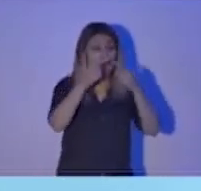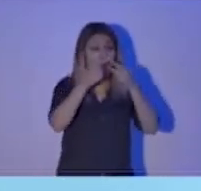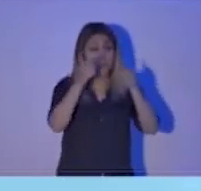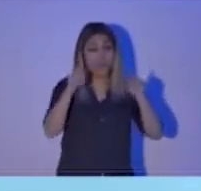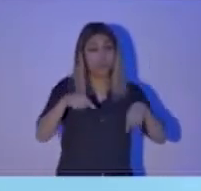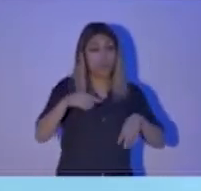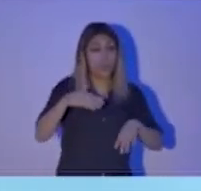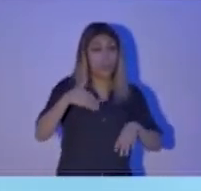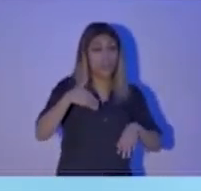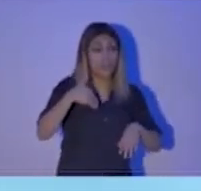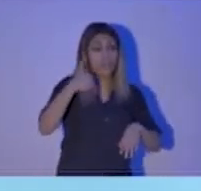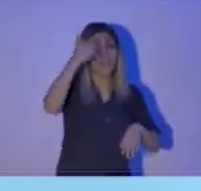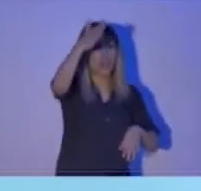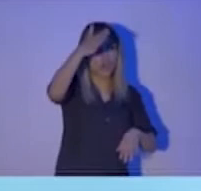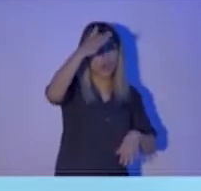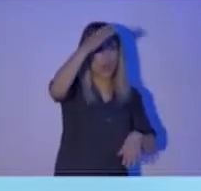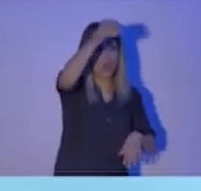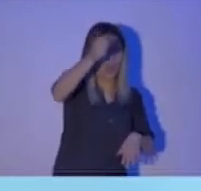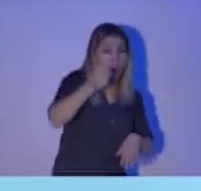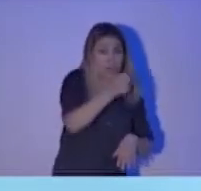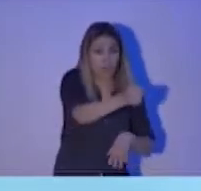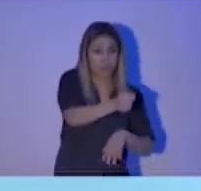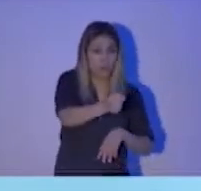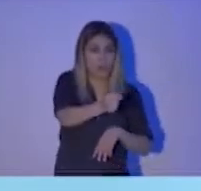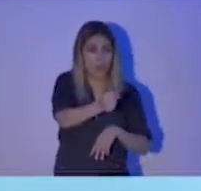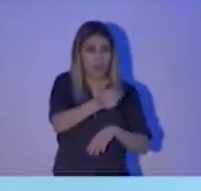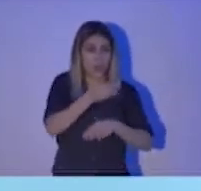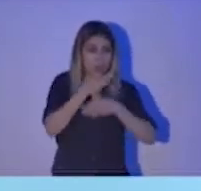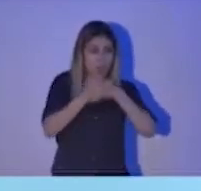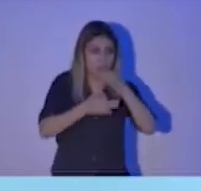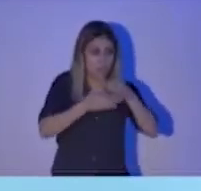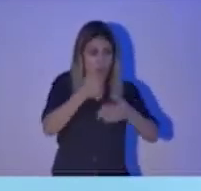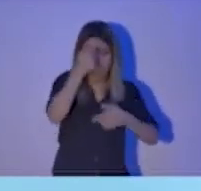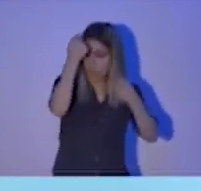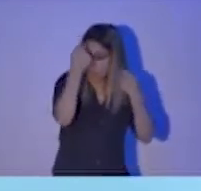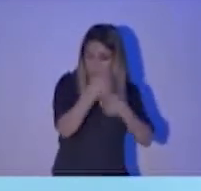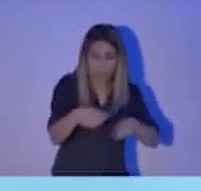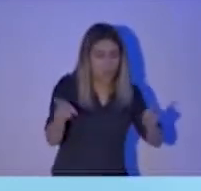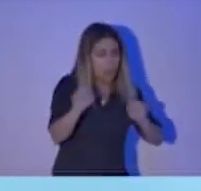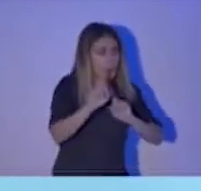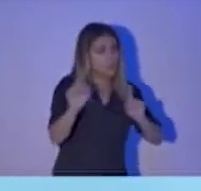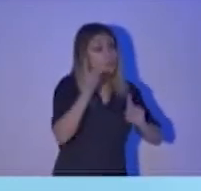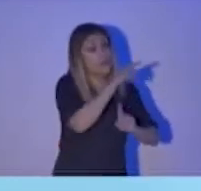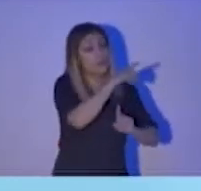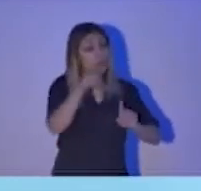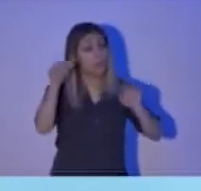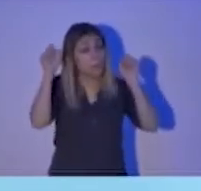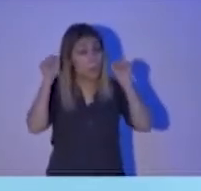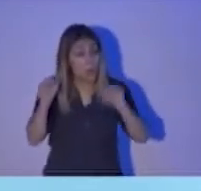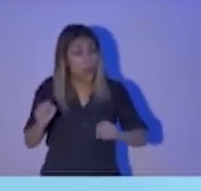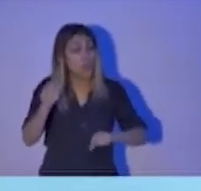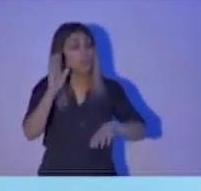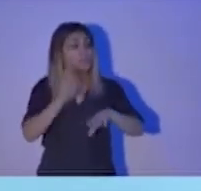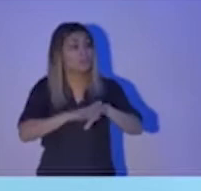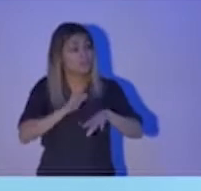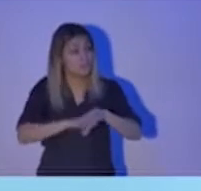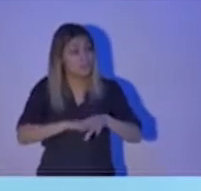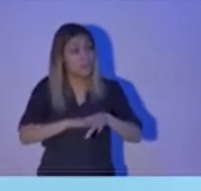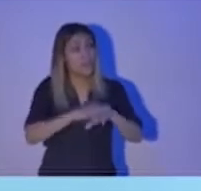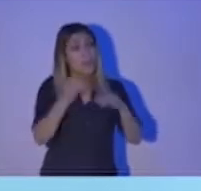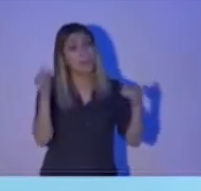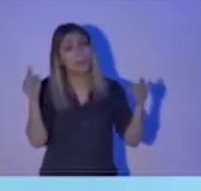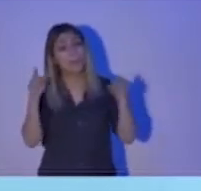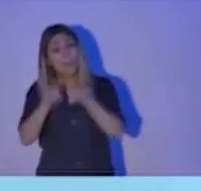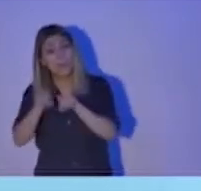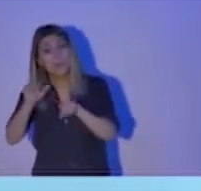que assusta com isso, eu volto a dizer, não precisa. Participe efetivamente, busque junto ao Undime, que vocês conseguirão. Até porque